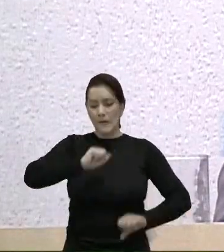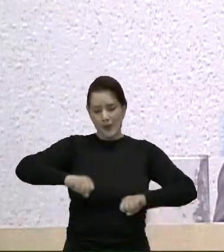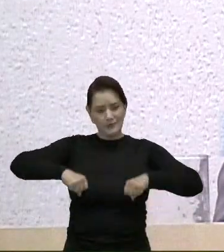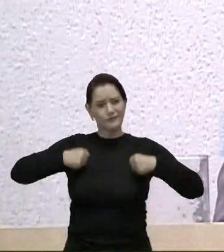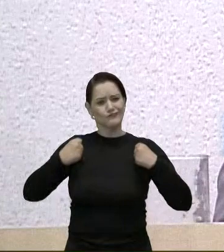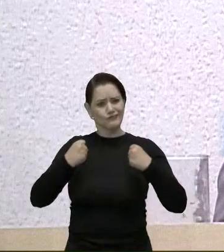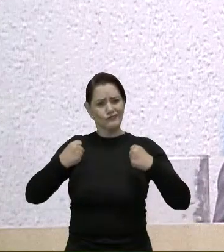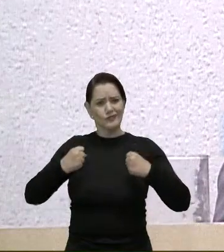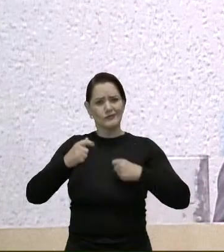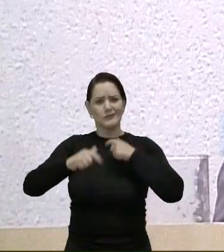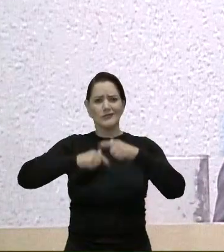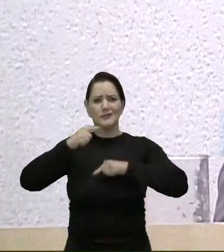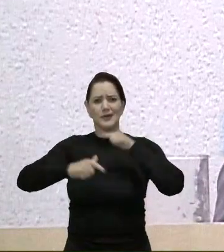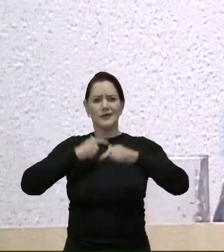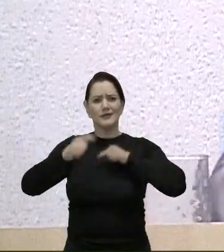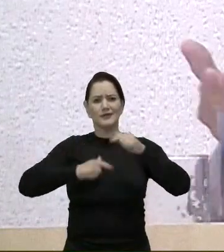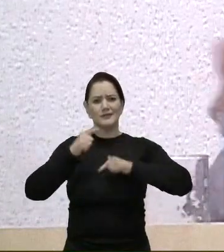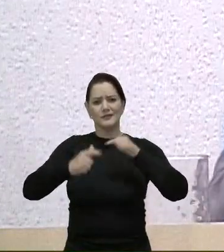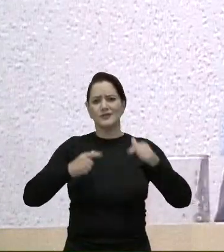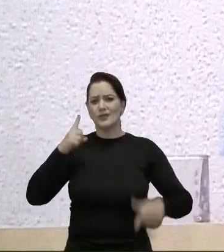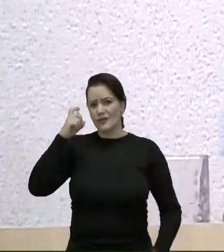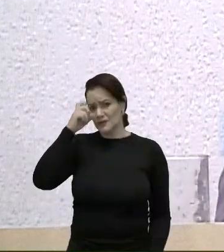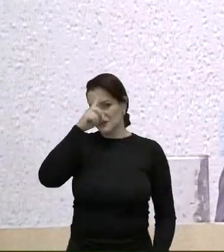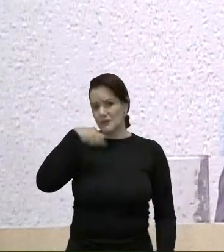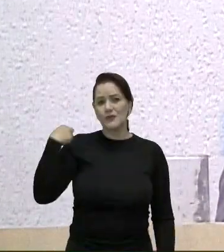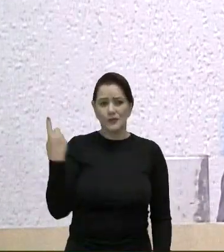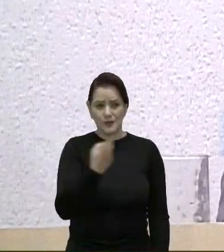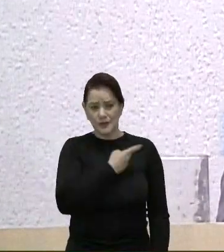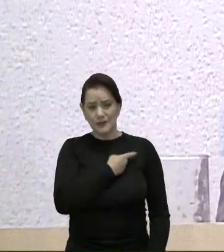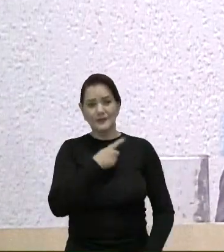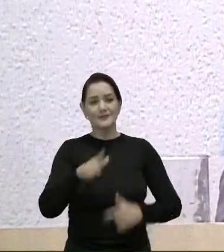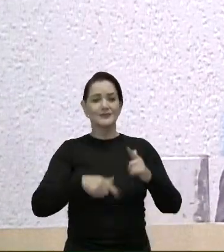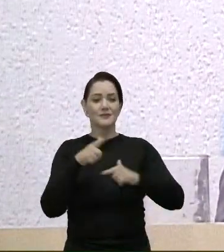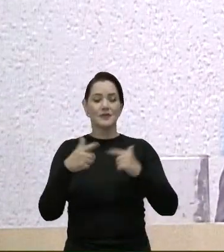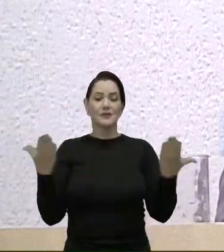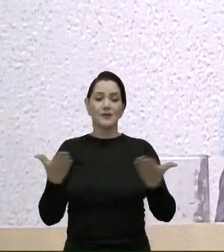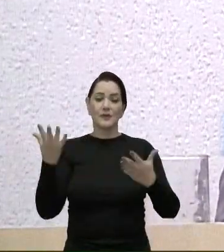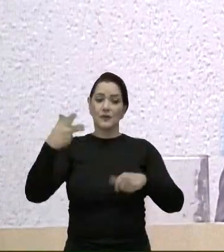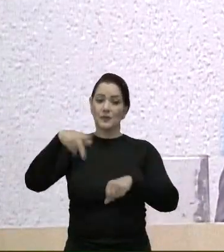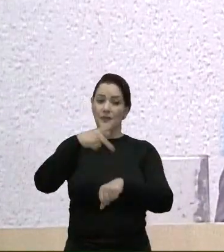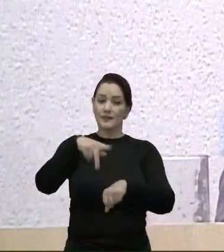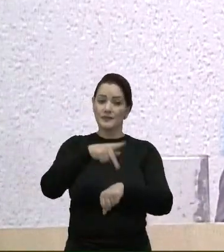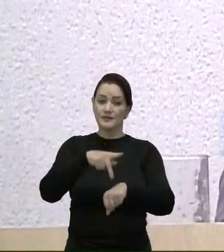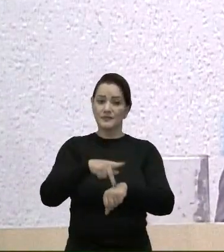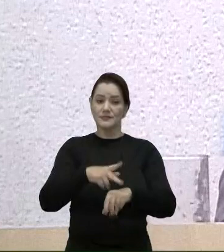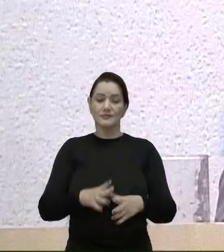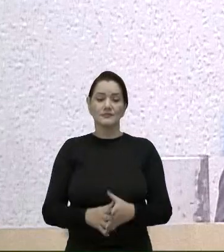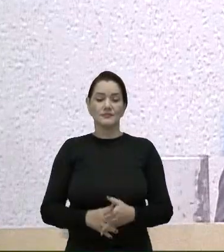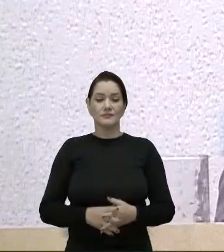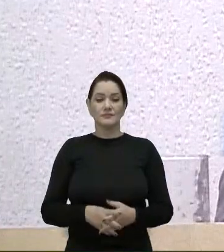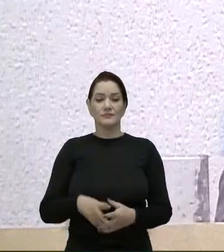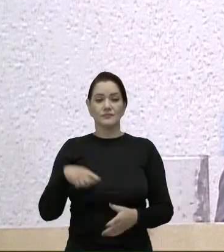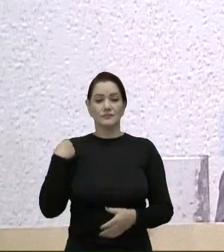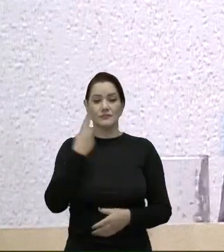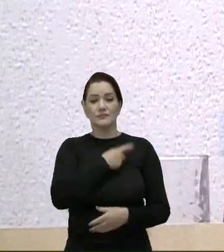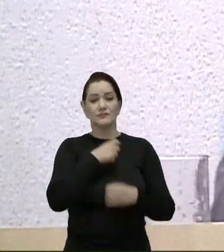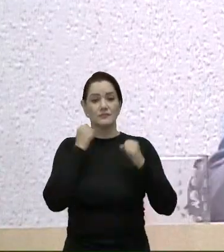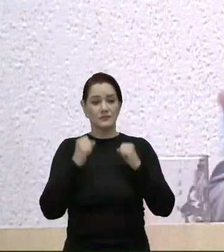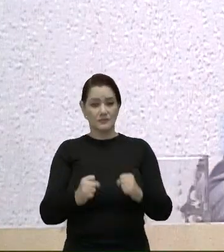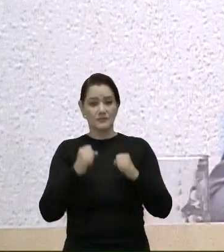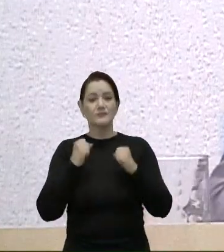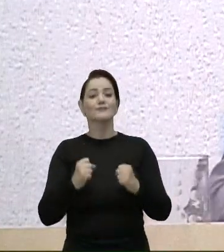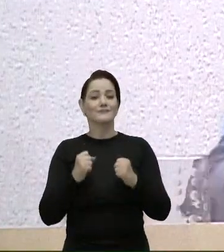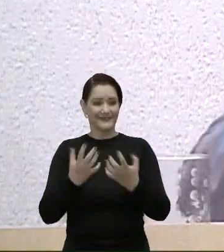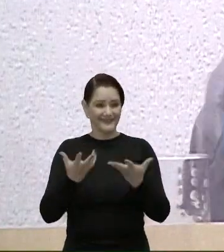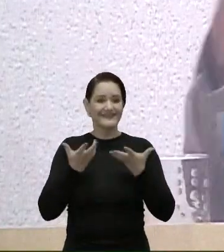trabalho, né, com várias dificuldades, como nós trabalhadores desse país, mostramos que nesse país nós podemos o que a gente